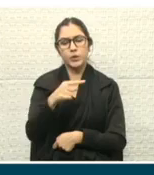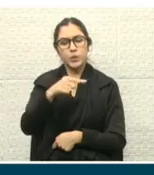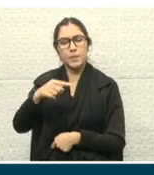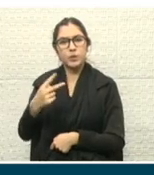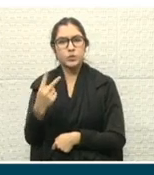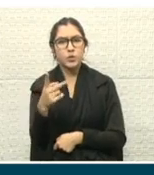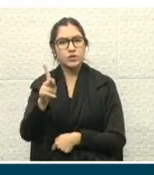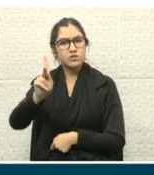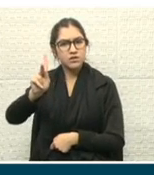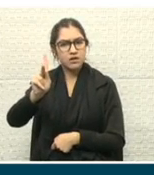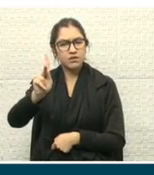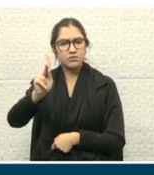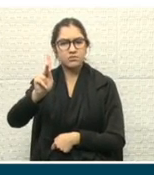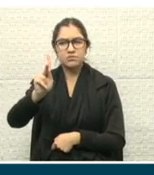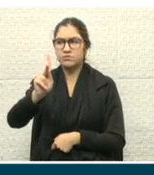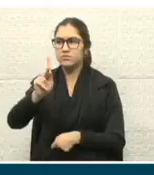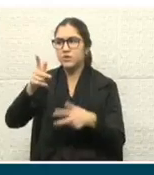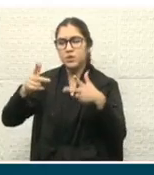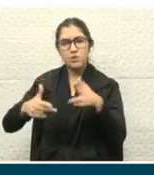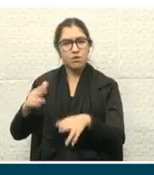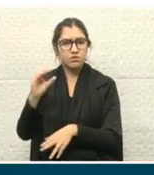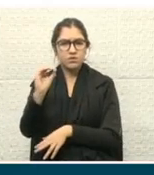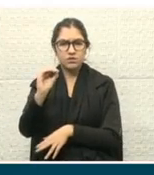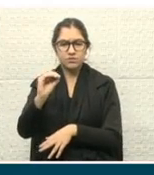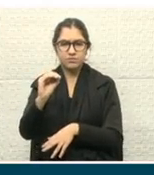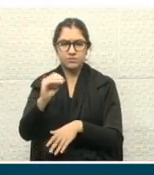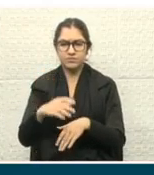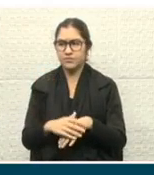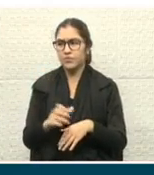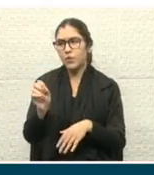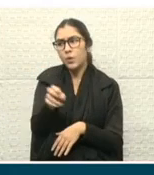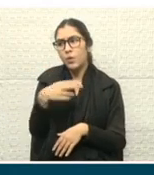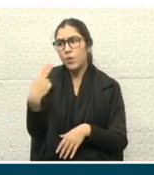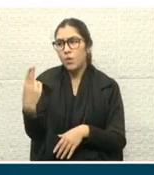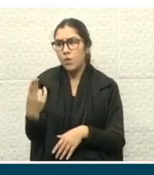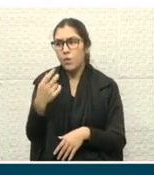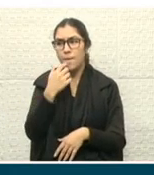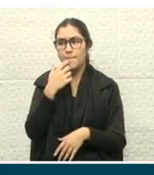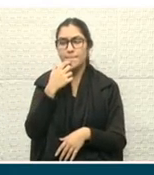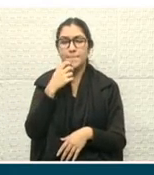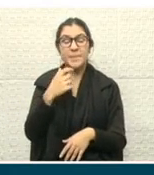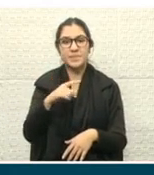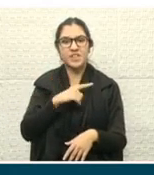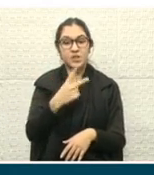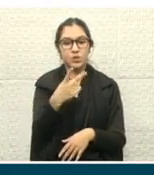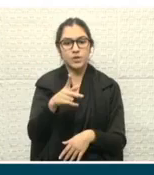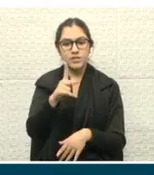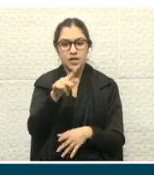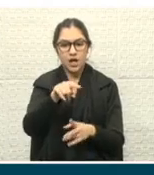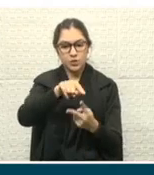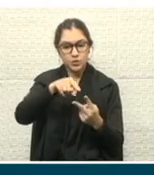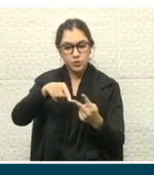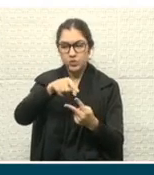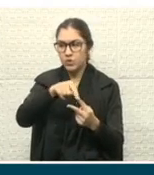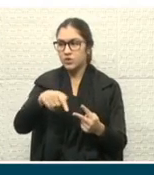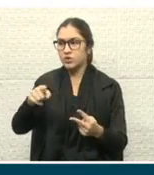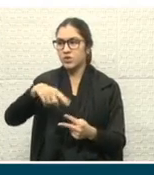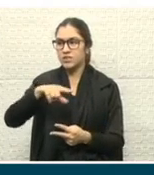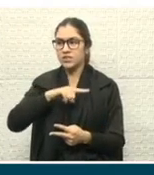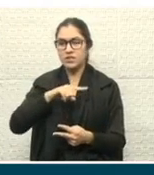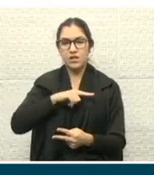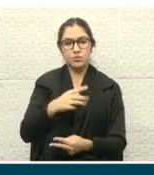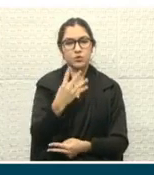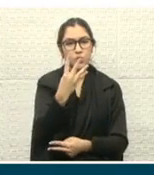menos 2k igual a 0. Ou, adicionando 2k em ambos os membros,